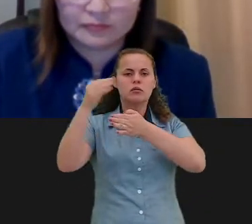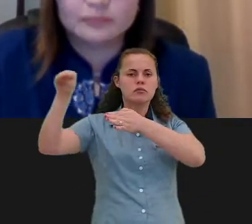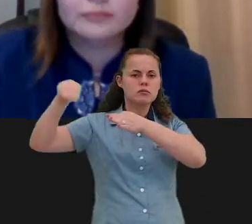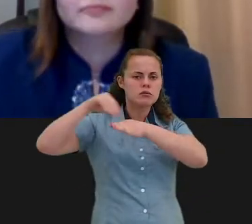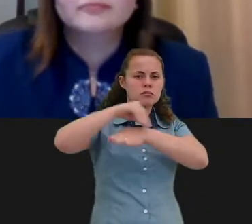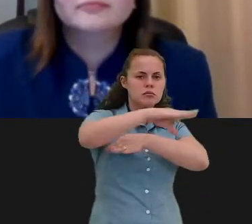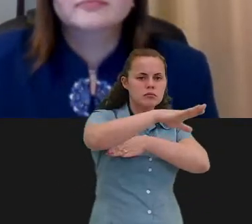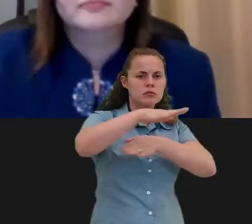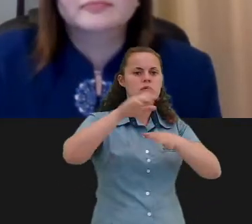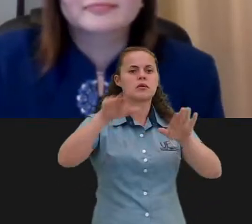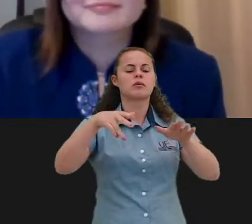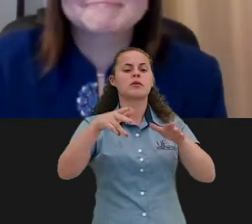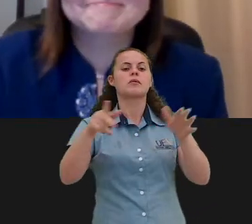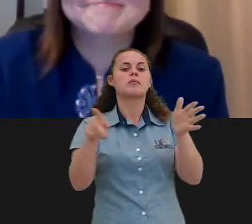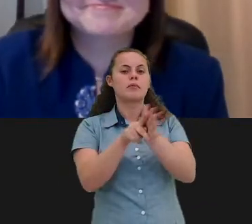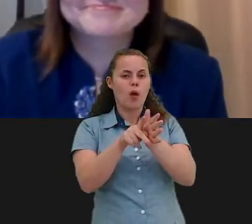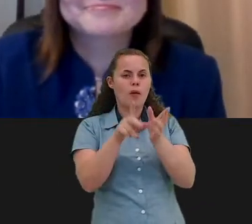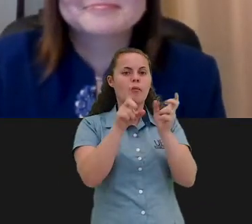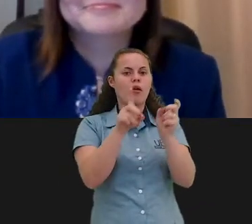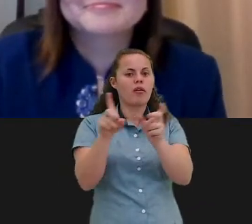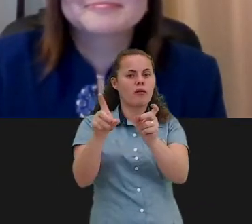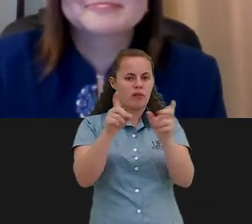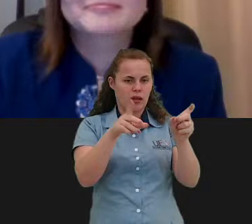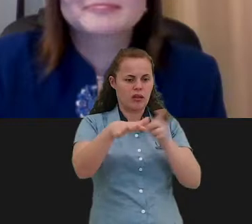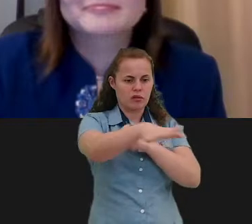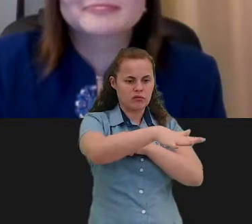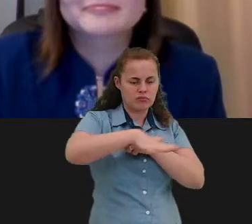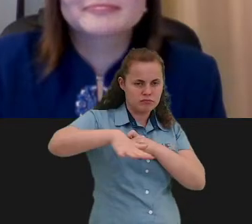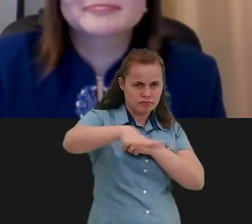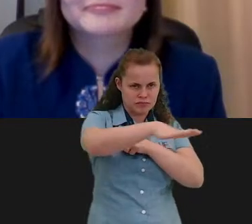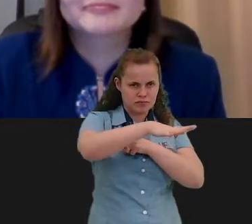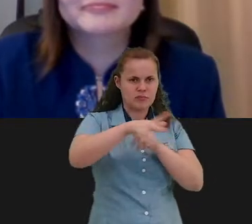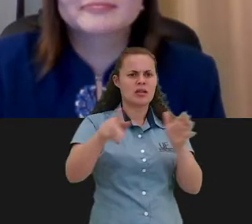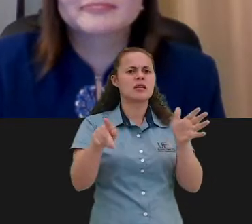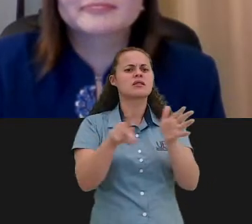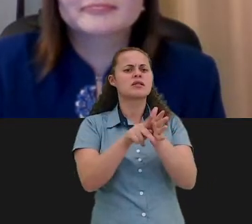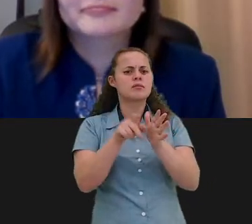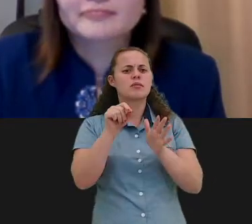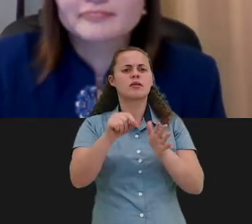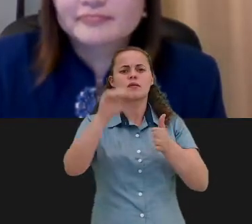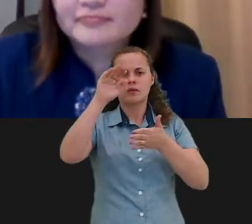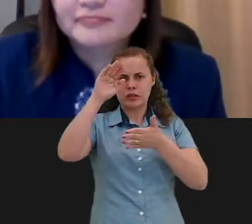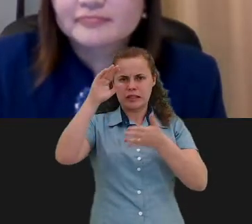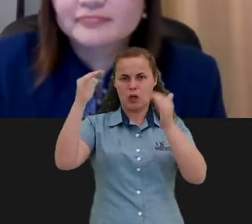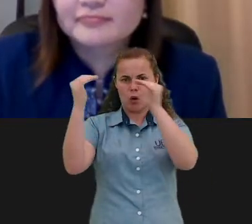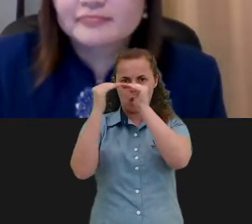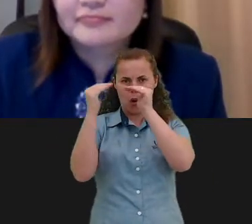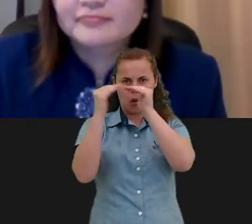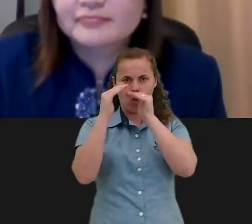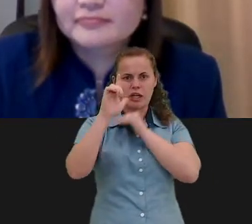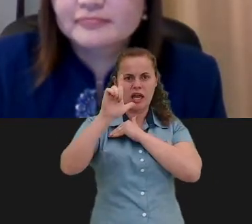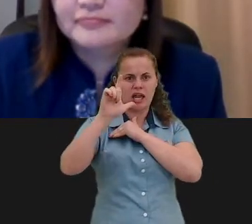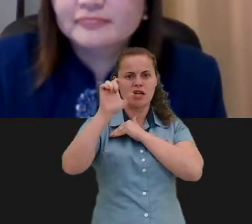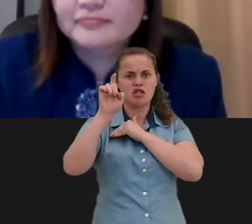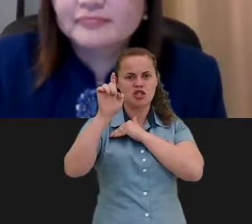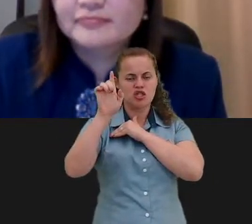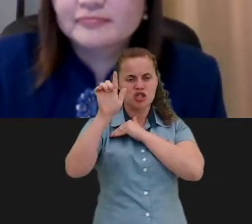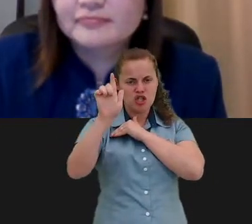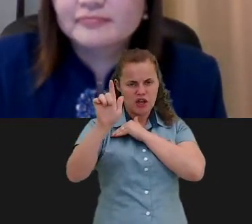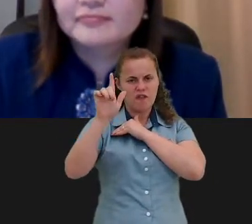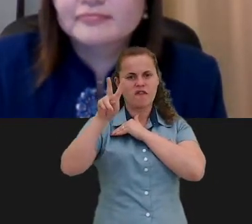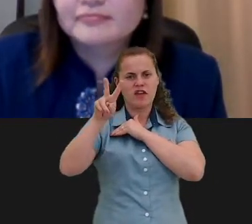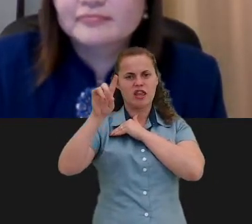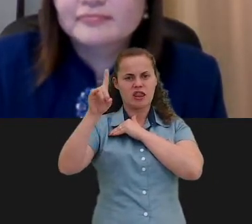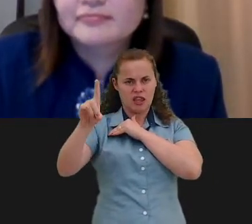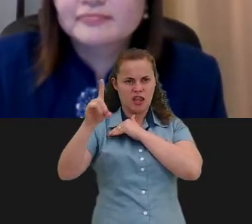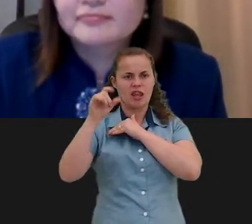utilizados como um mercado financeiro. Você concorda que a aplicação sancional da LGPD a partir do ano que vem vai